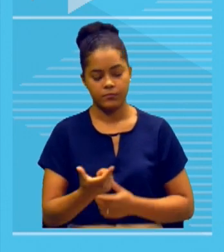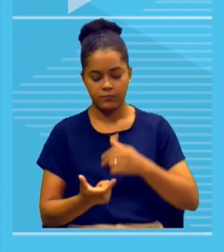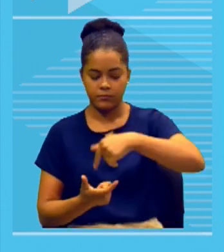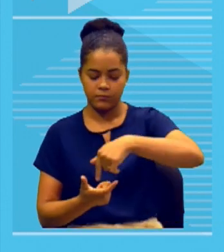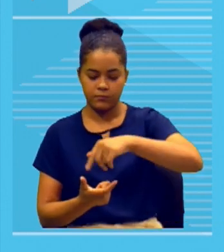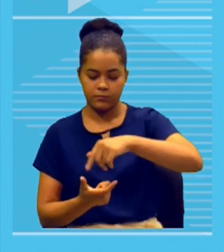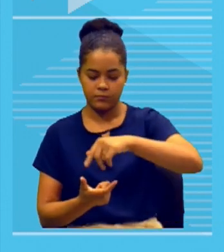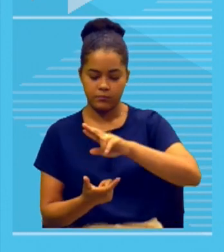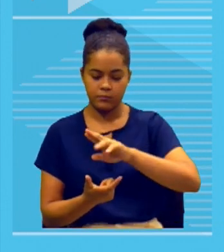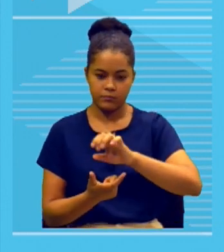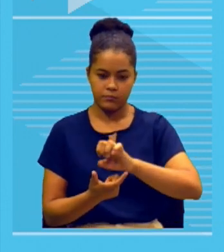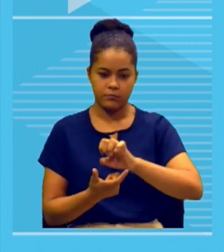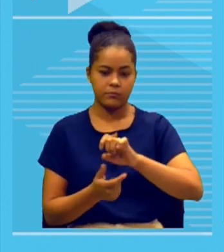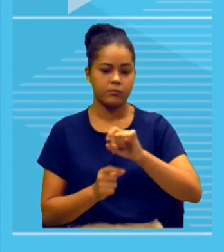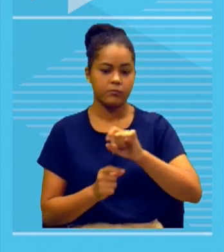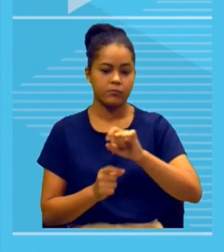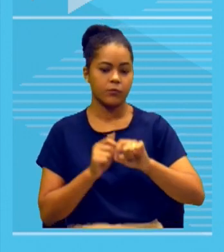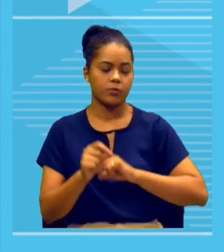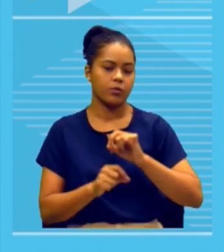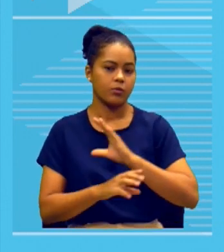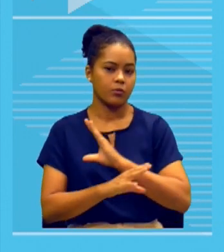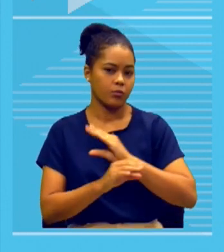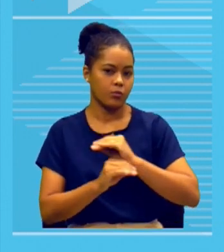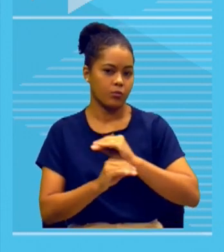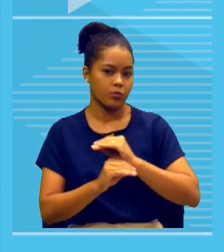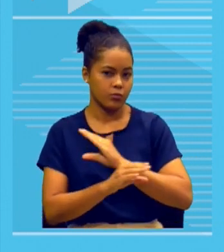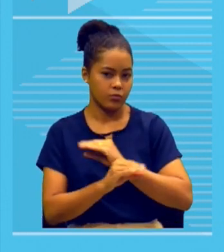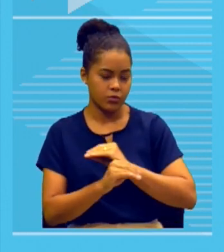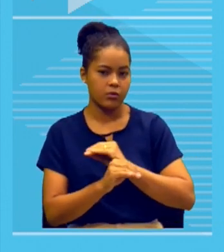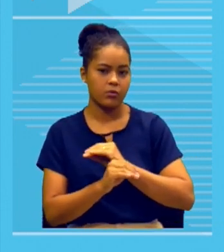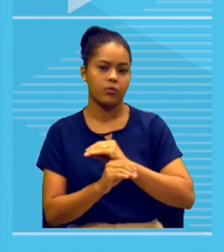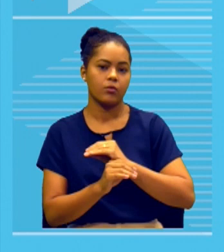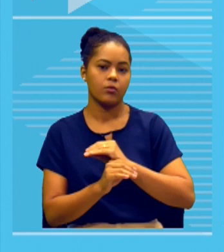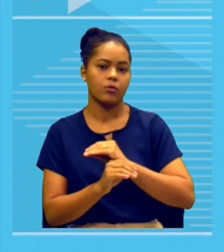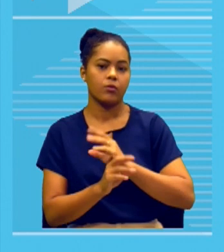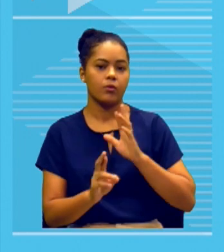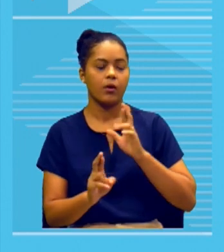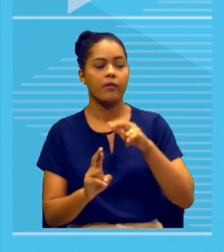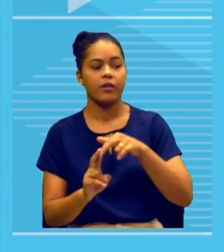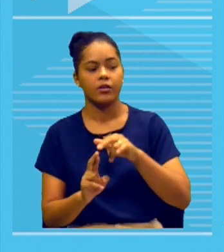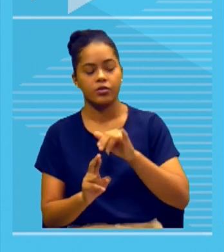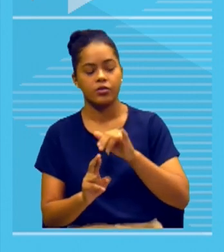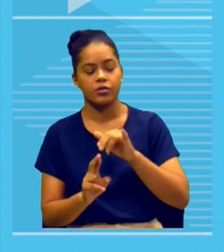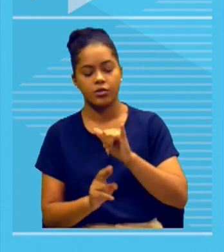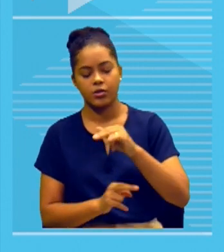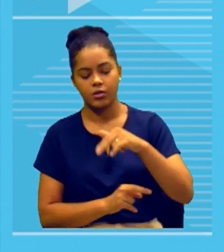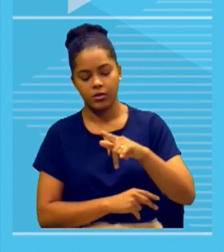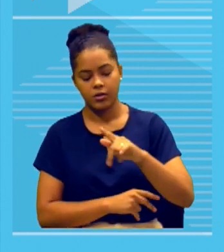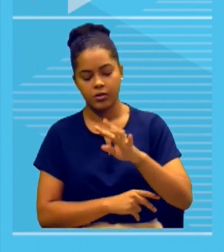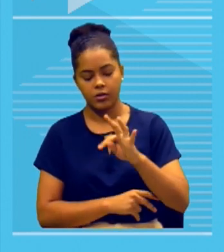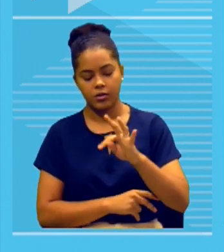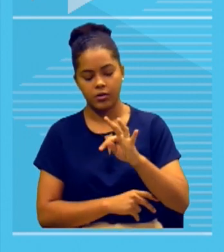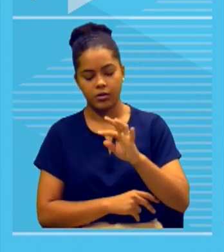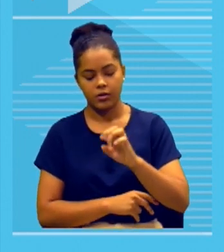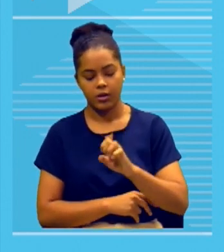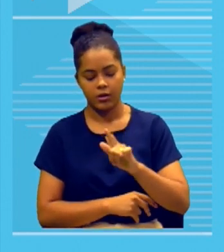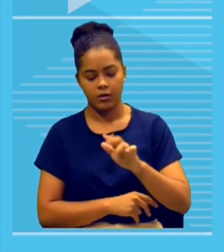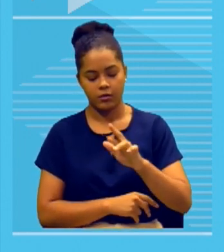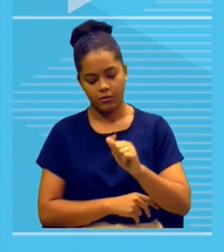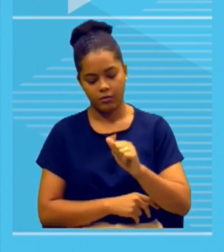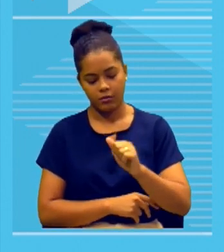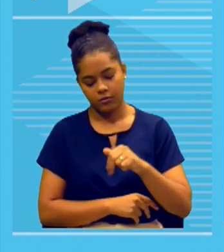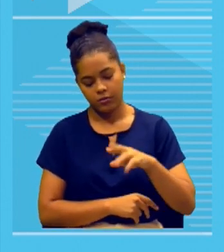integrante não sei se o encontrarei é também conjunção